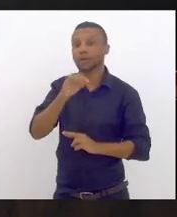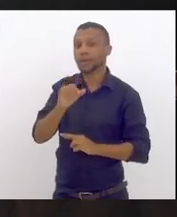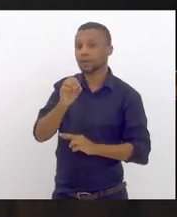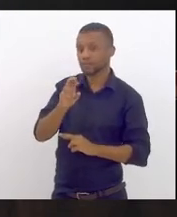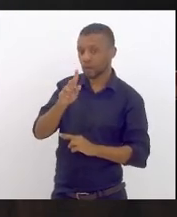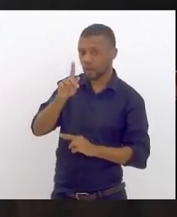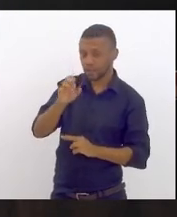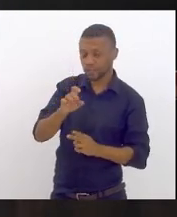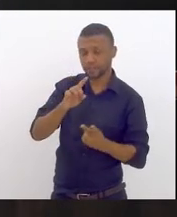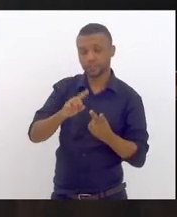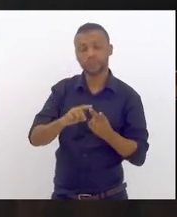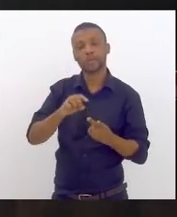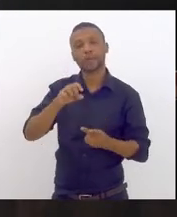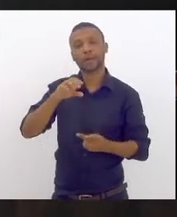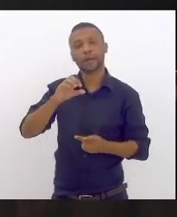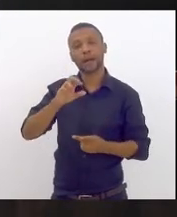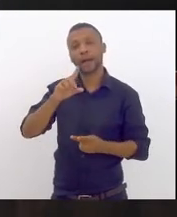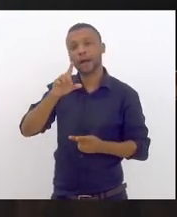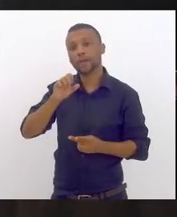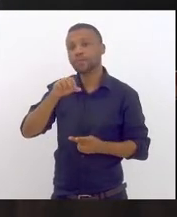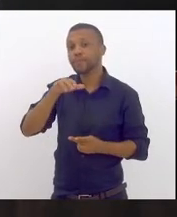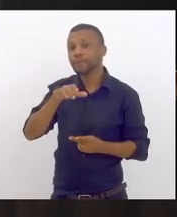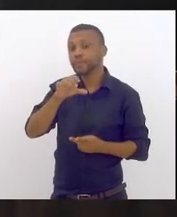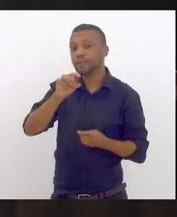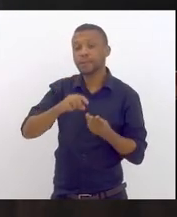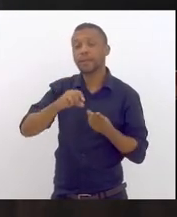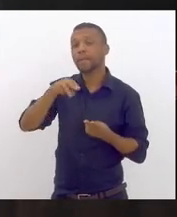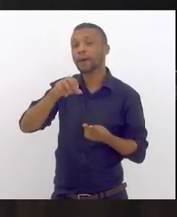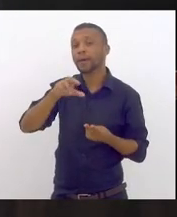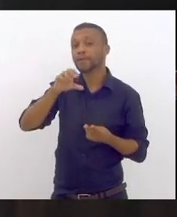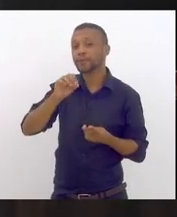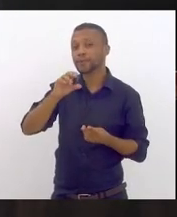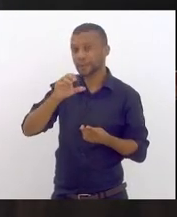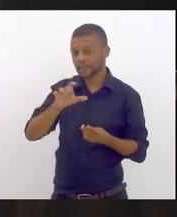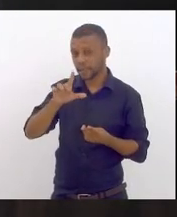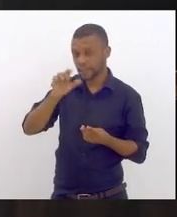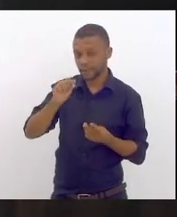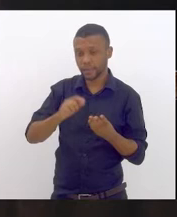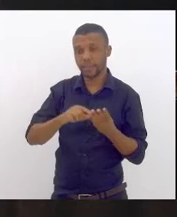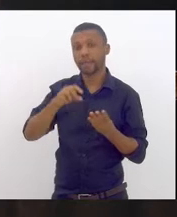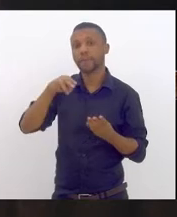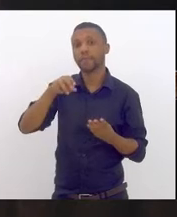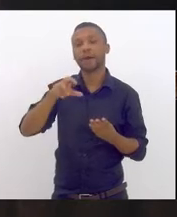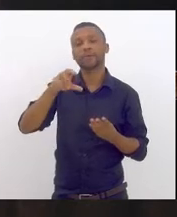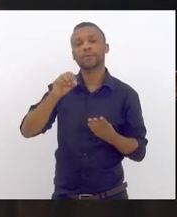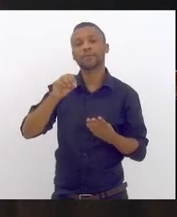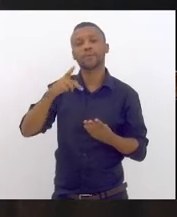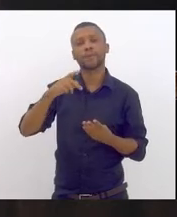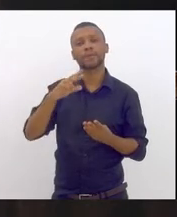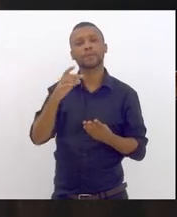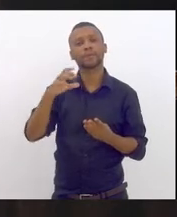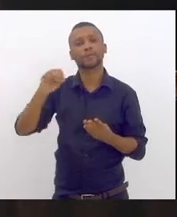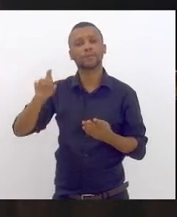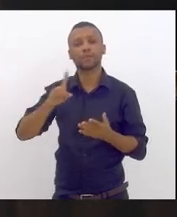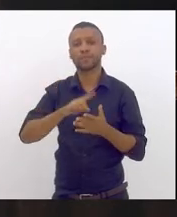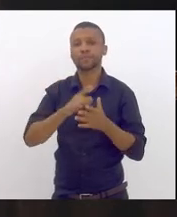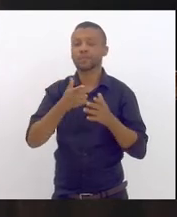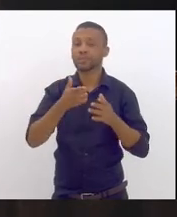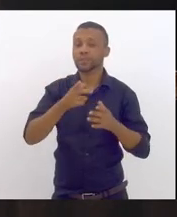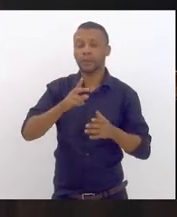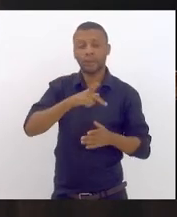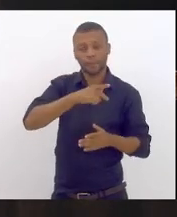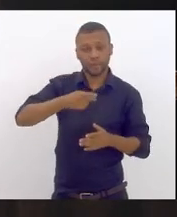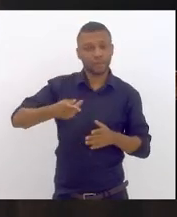Mink, Márcio Canela e Márcio Pacheco. Pendente de parecer da Comissão de Constituição e Justiça, de Cultura e Defesa Civil, de